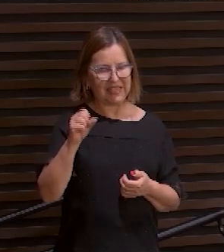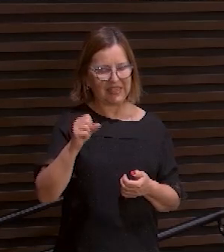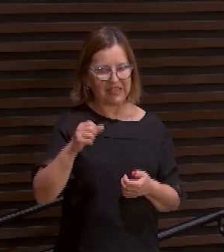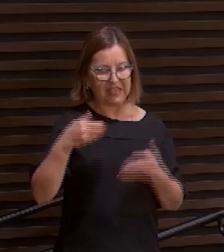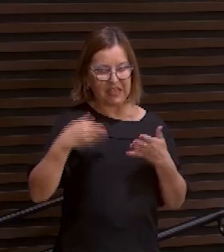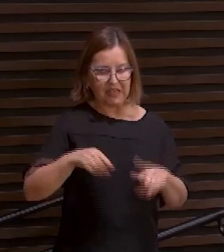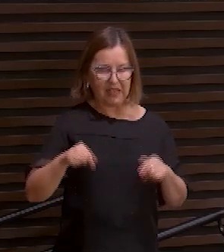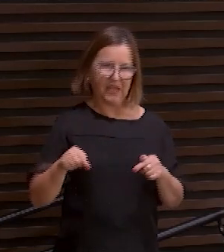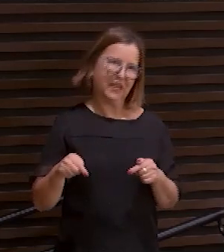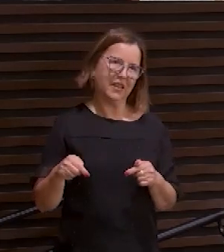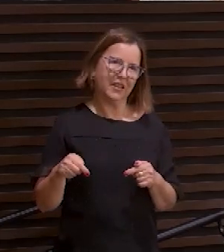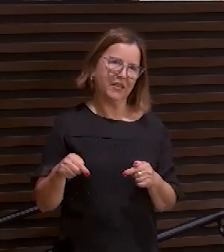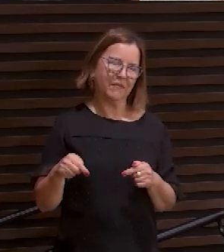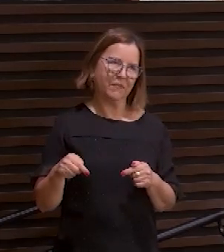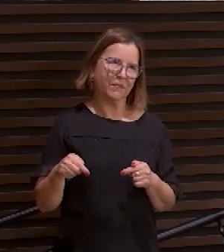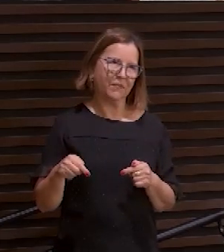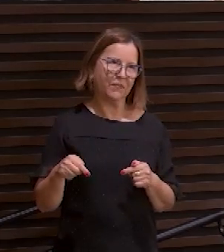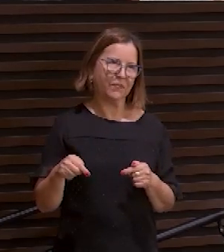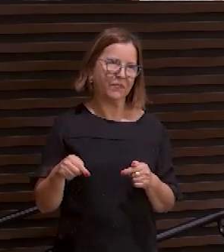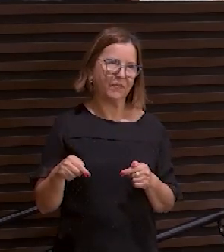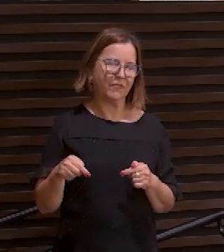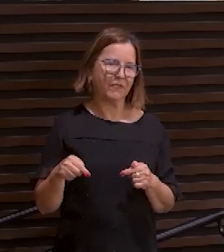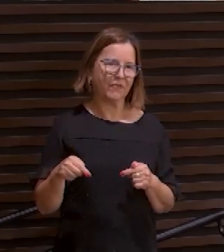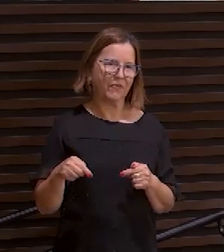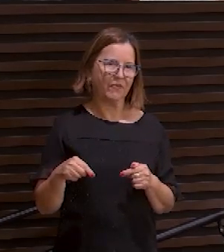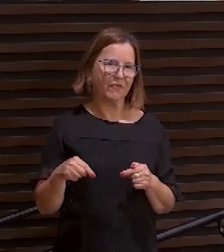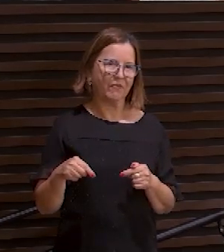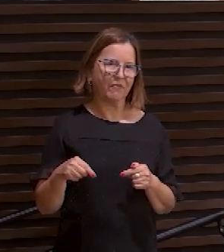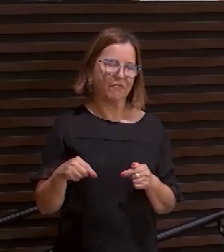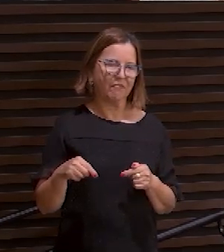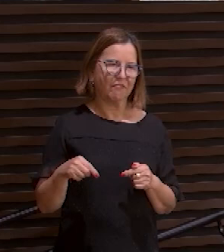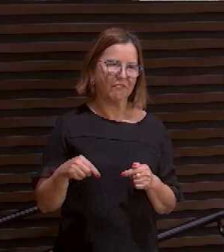mas sem nenhuma atualização.